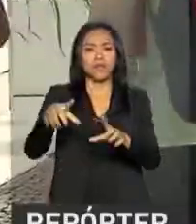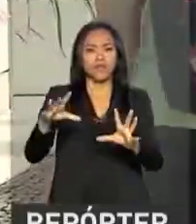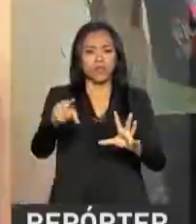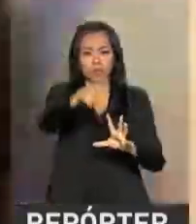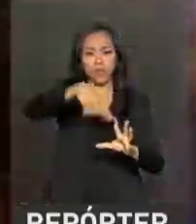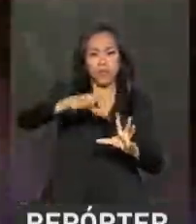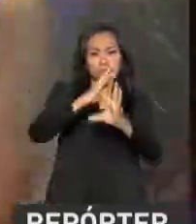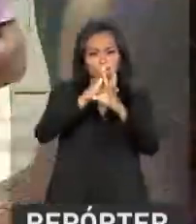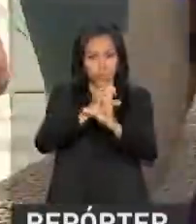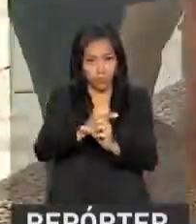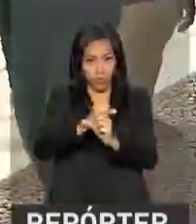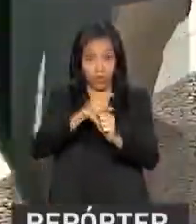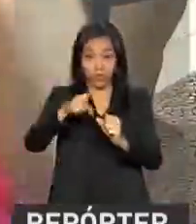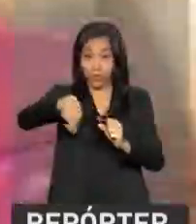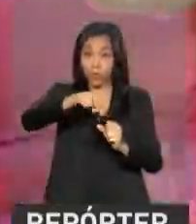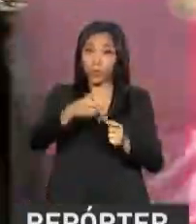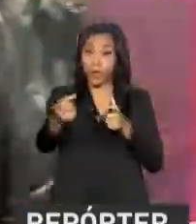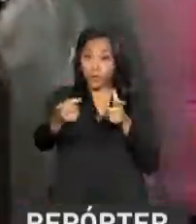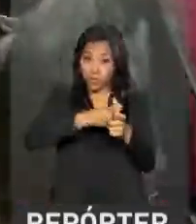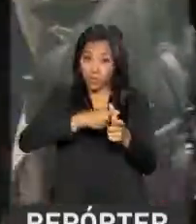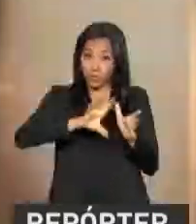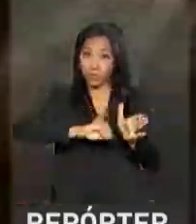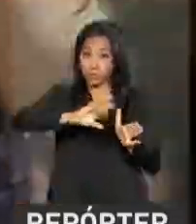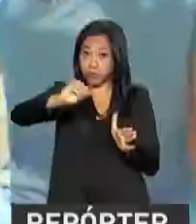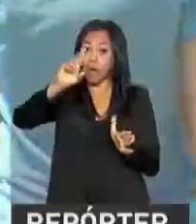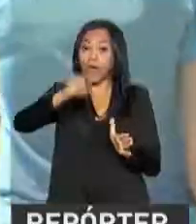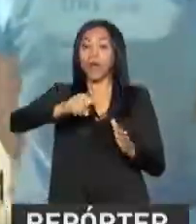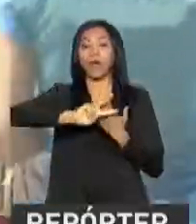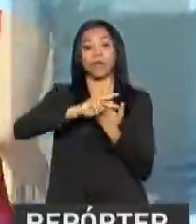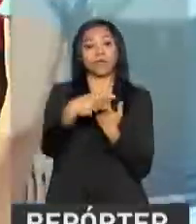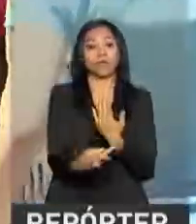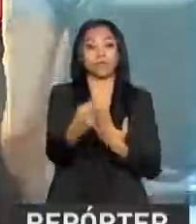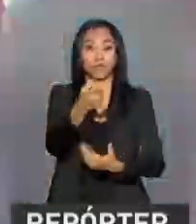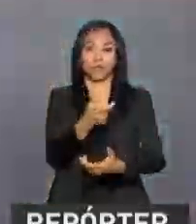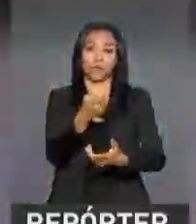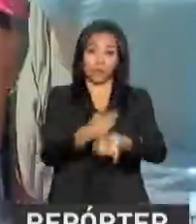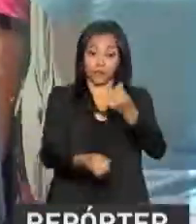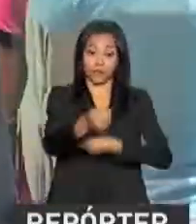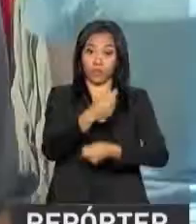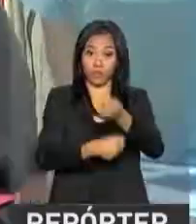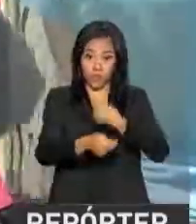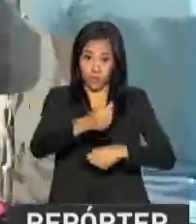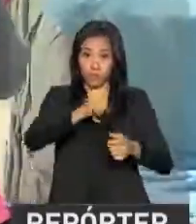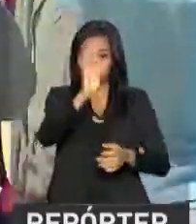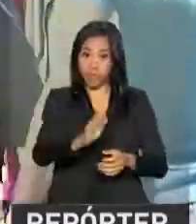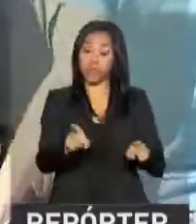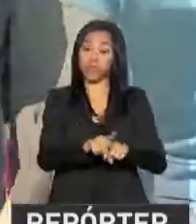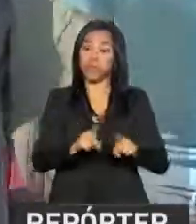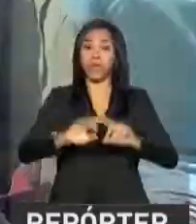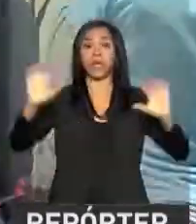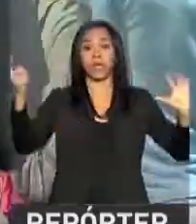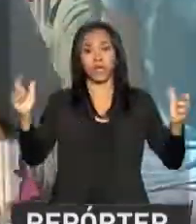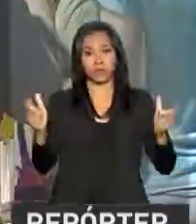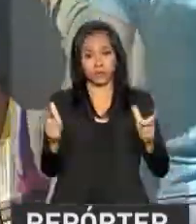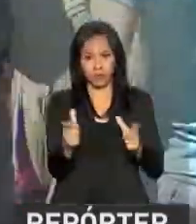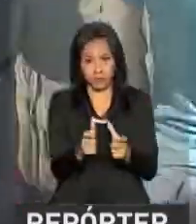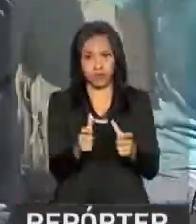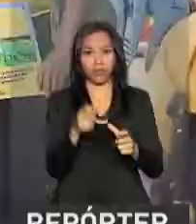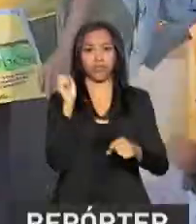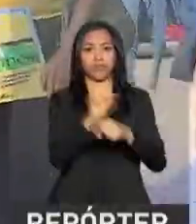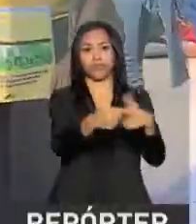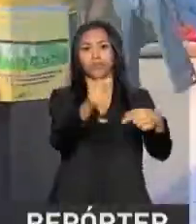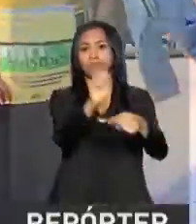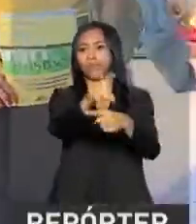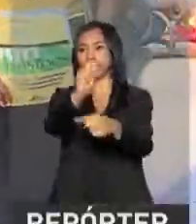social se explica pela queda da economia brasileira uma conseqüente redução do emprego o que diminui a arrecadação